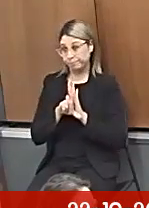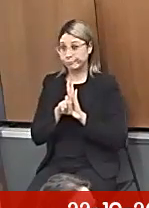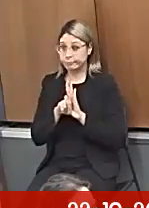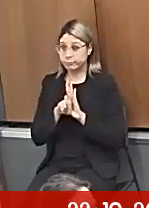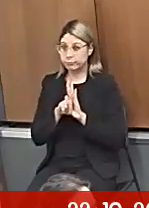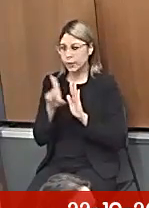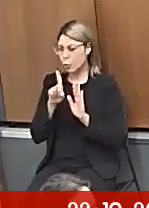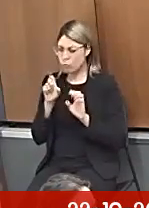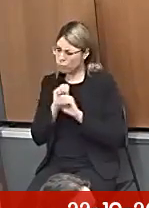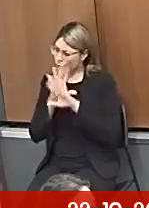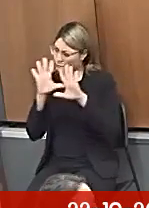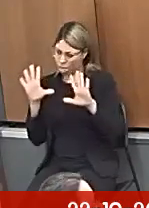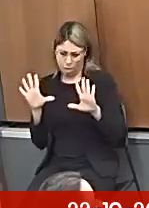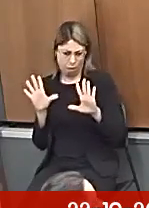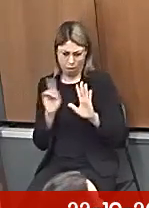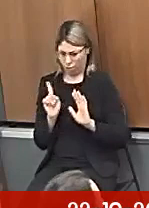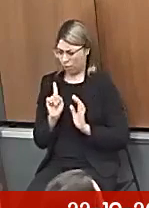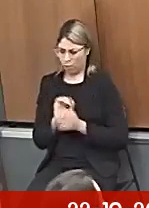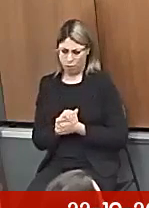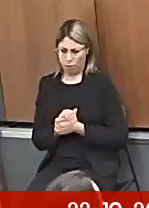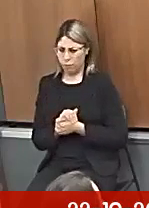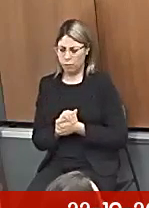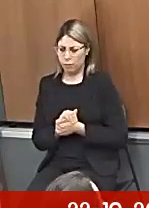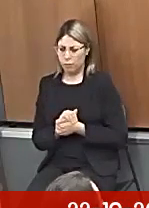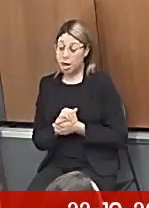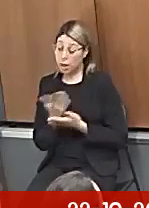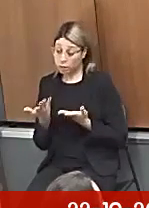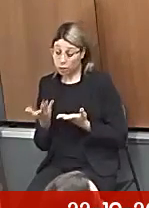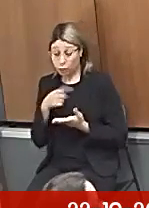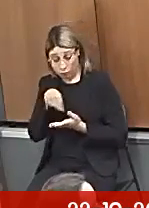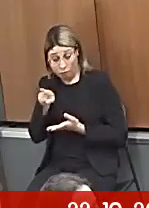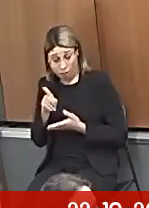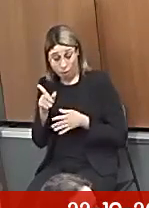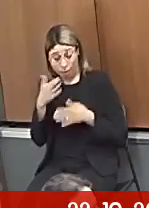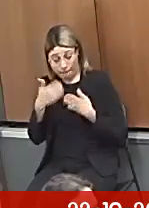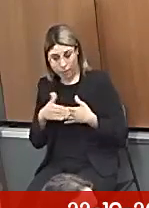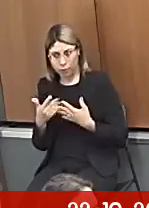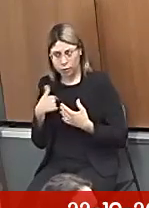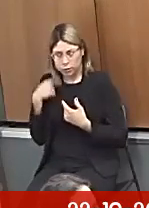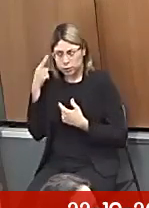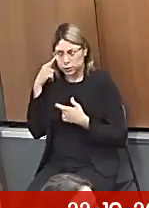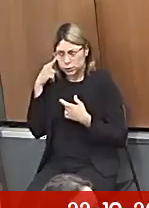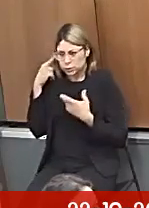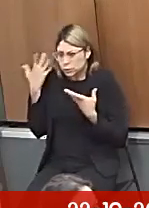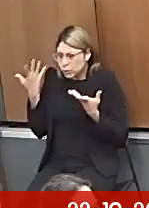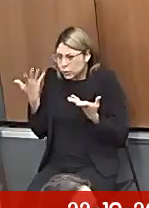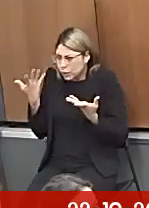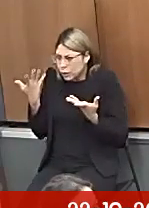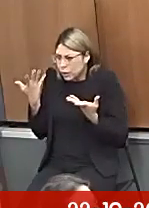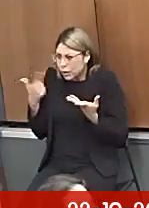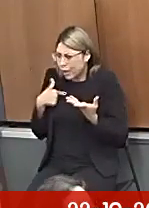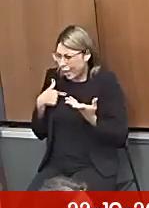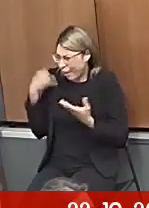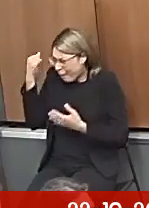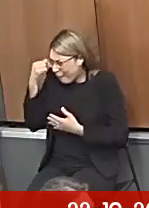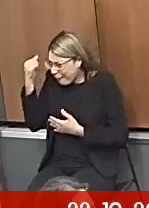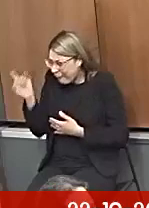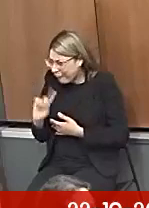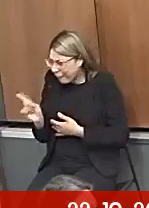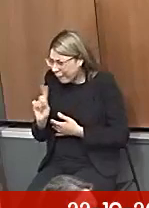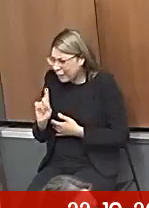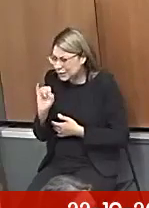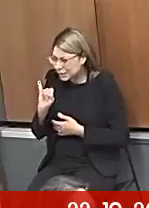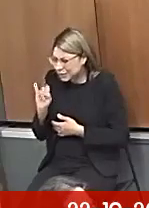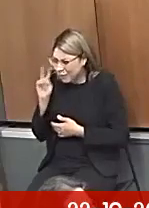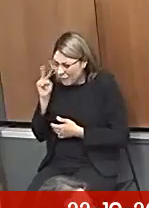a lei não é tão clara assim. Então, vocês colocam ele para fazer a prova. Eu pensei, primeiro que eu não sou idiota, é lógico que na hora que vem o